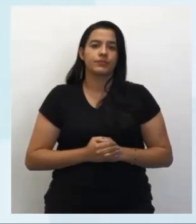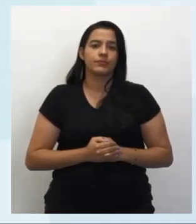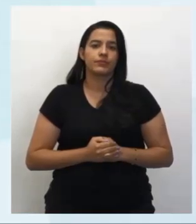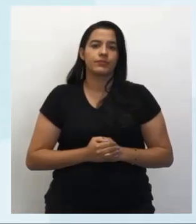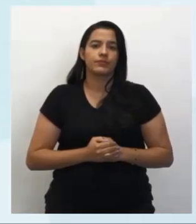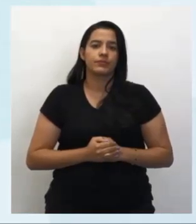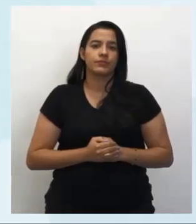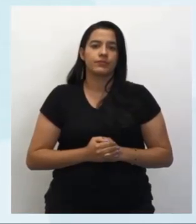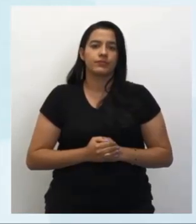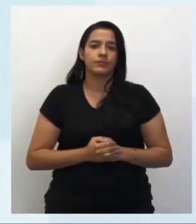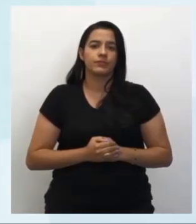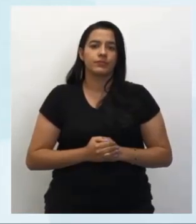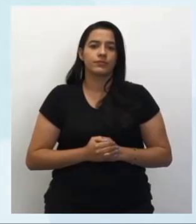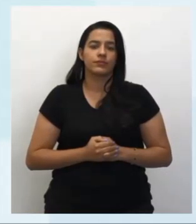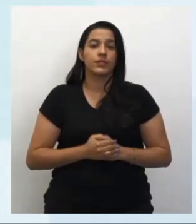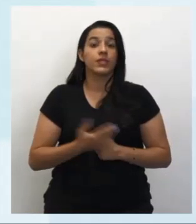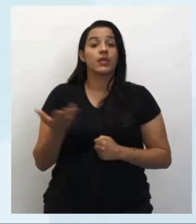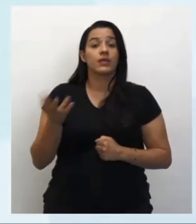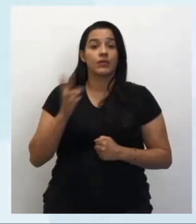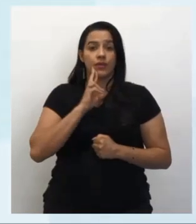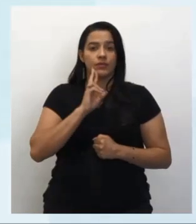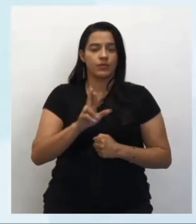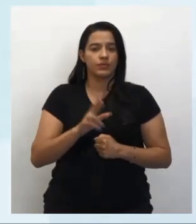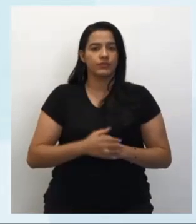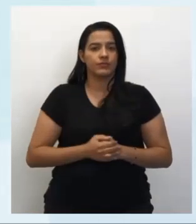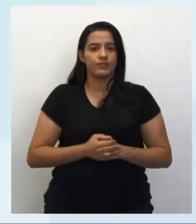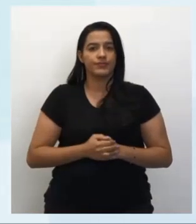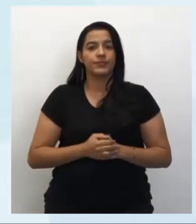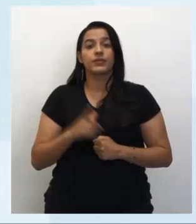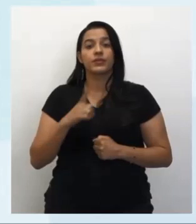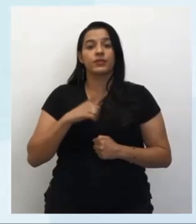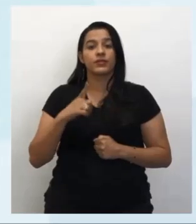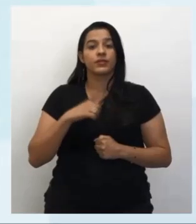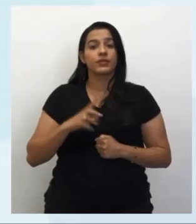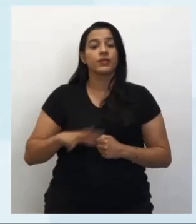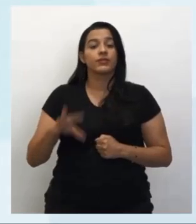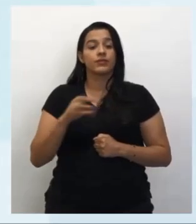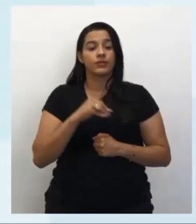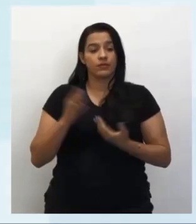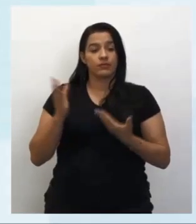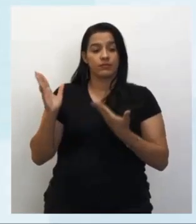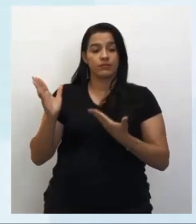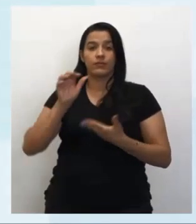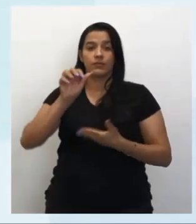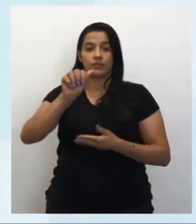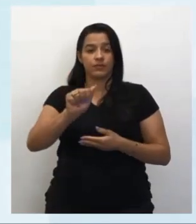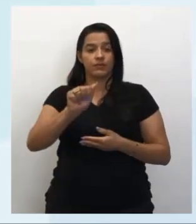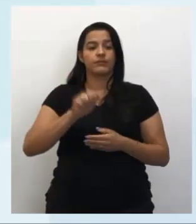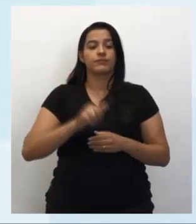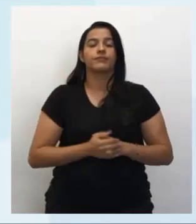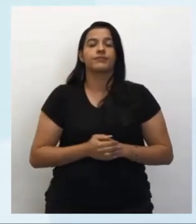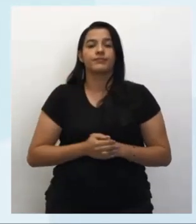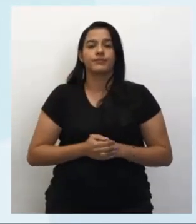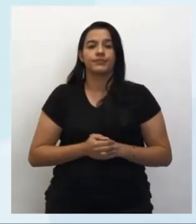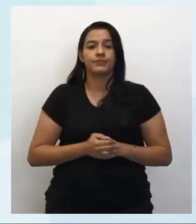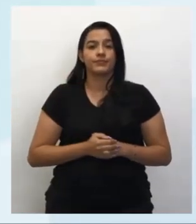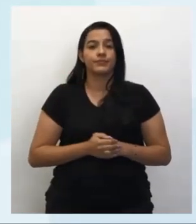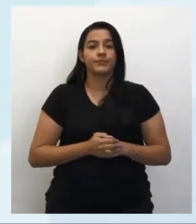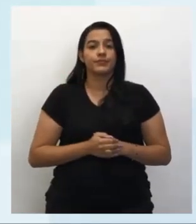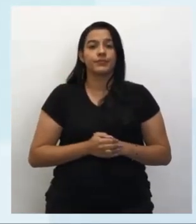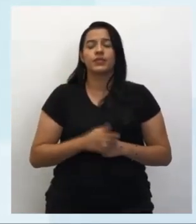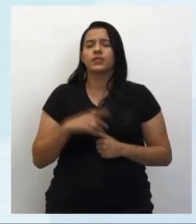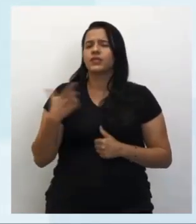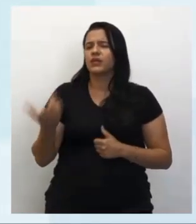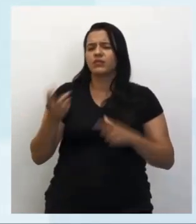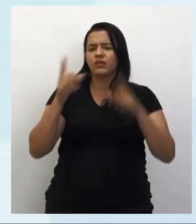E aí? Qual é a resposta? O teólogo Procópio. Tá certo? Vamos lá. Por que não é um enfermeiro